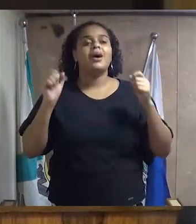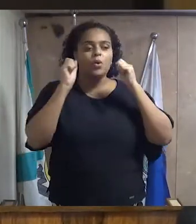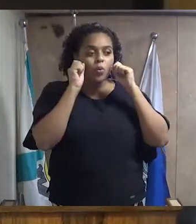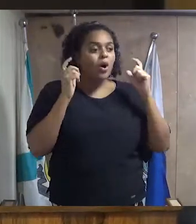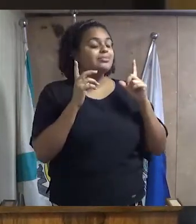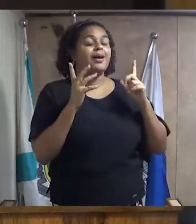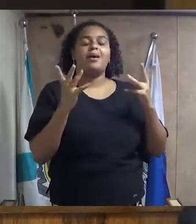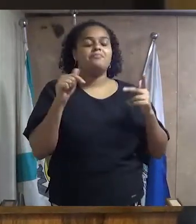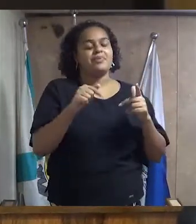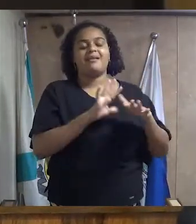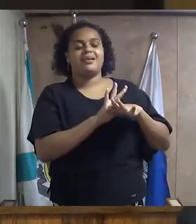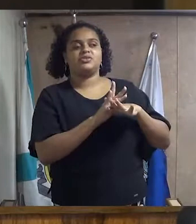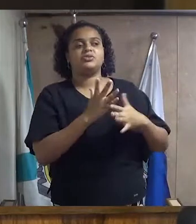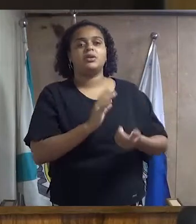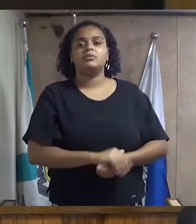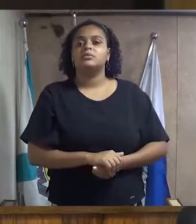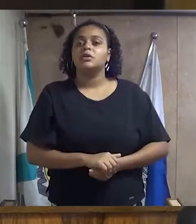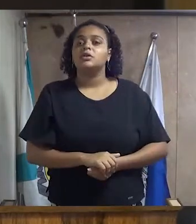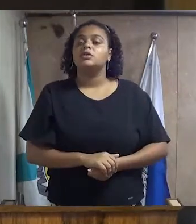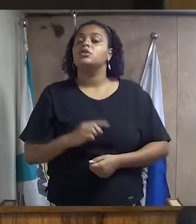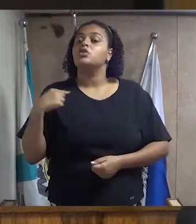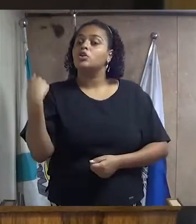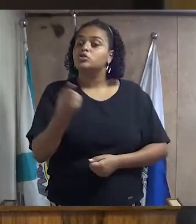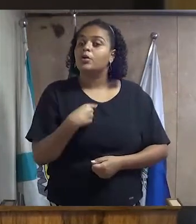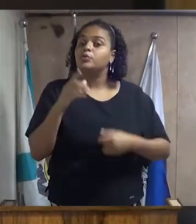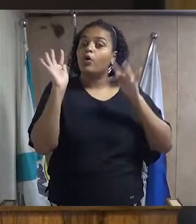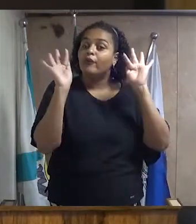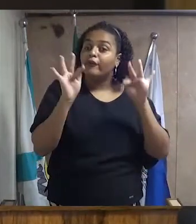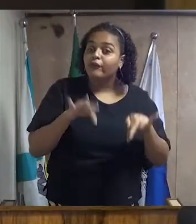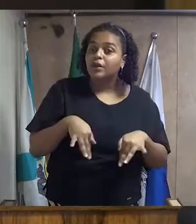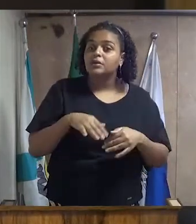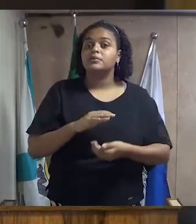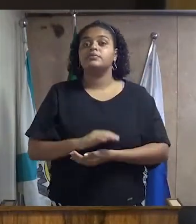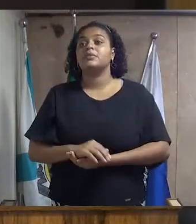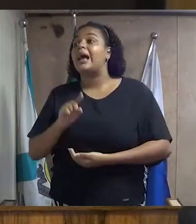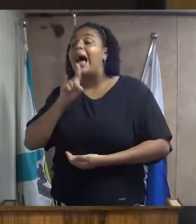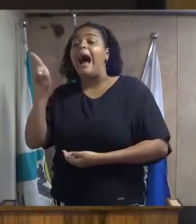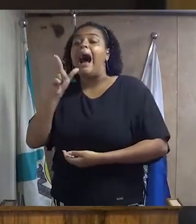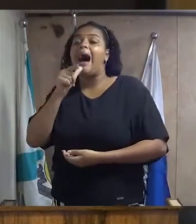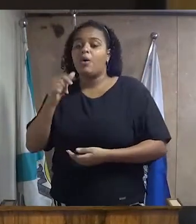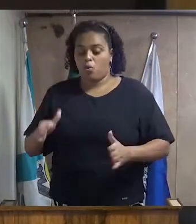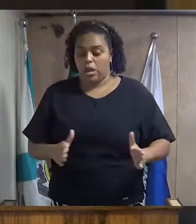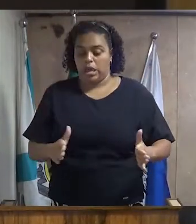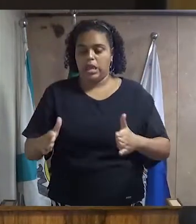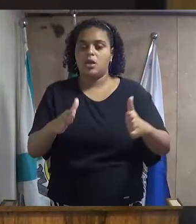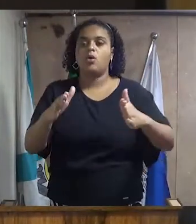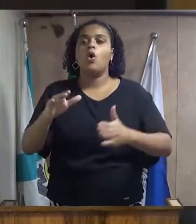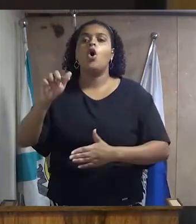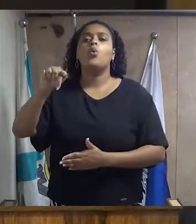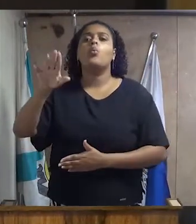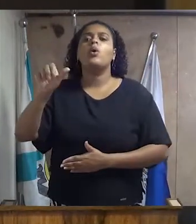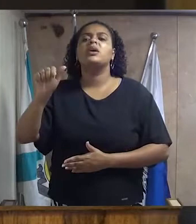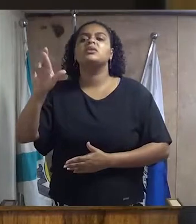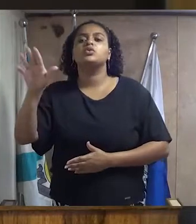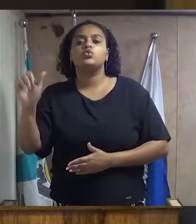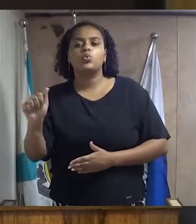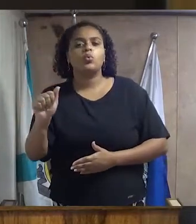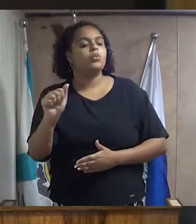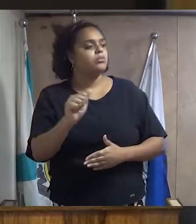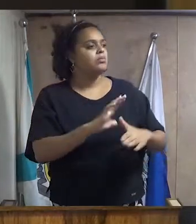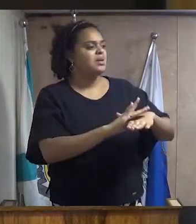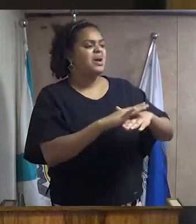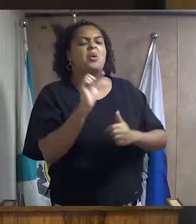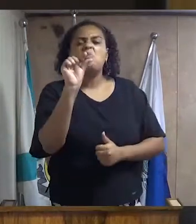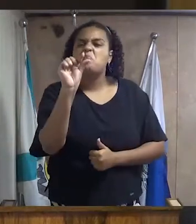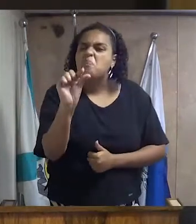Duque de Caxias? Porque nós somos final de rede. O Guandu já não aguenta mais jogar água aqui em Duque de Caxias, que é